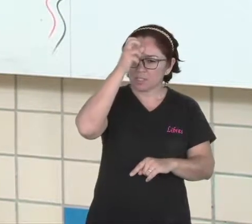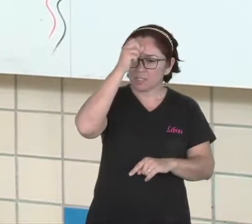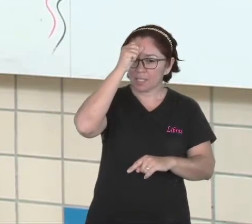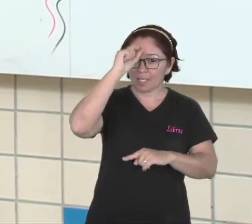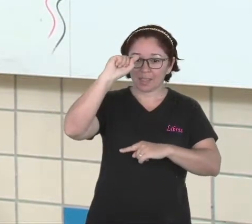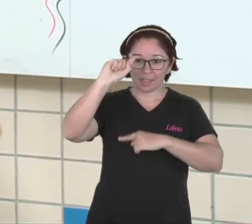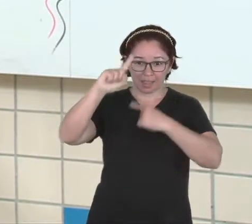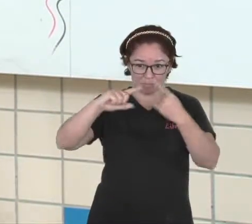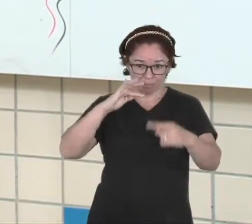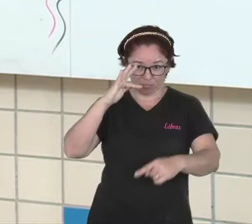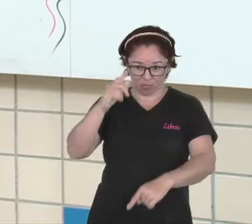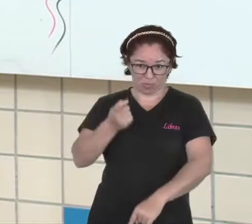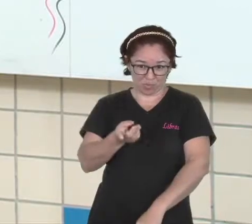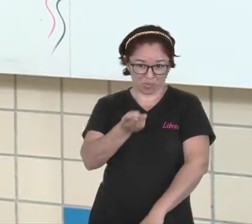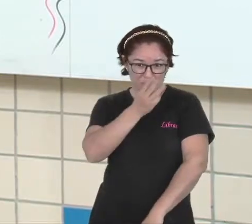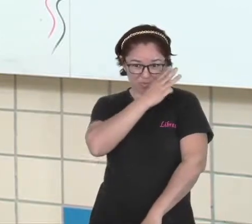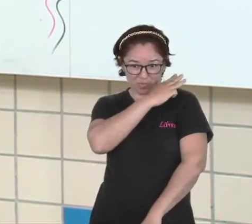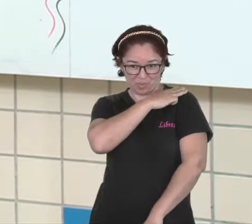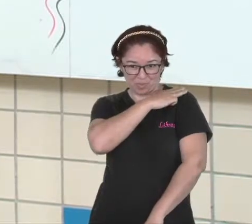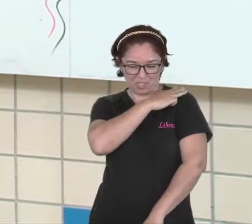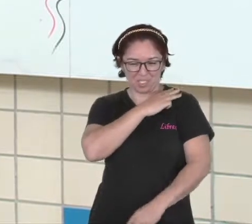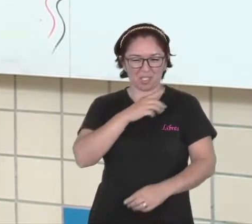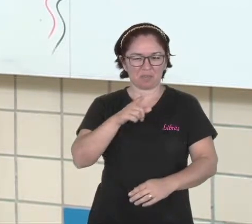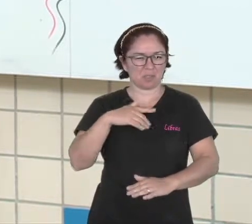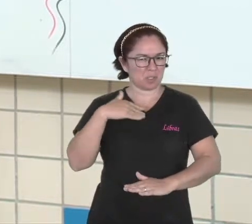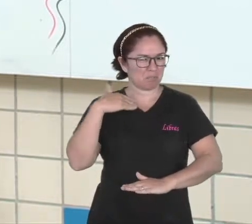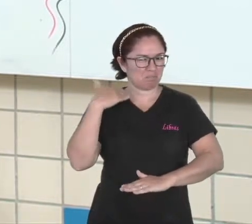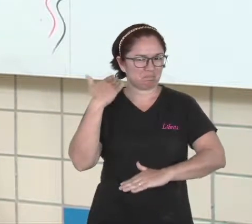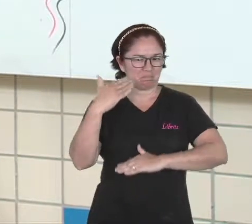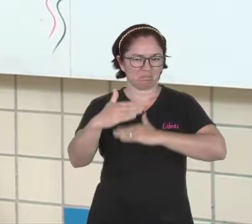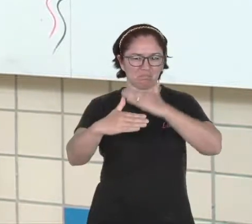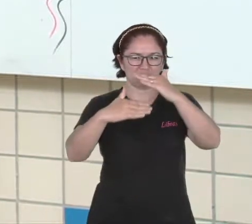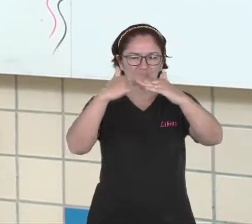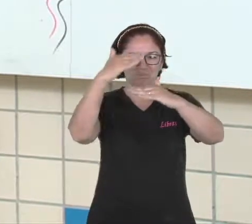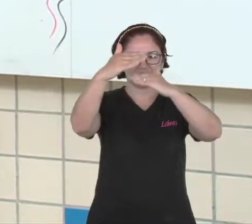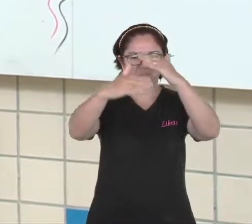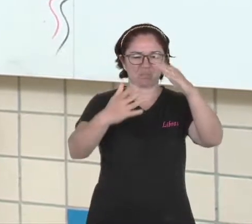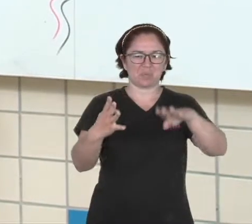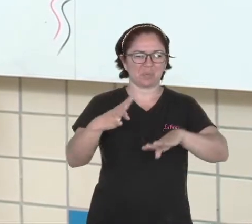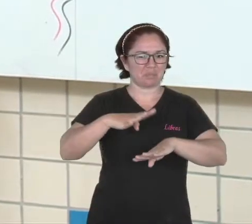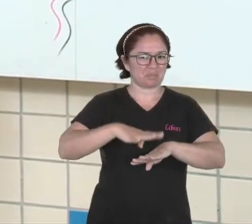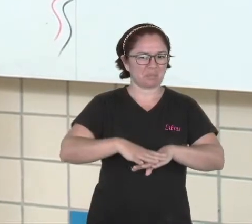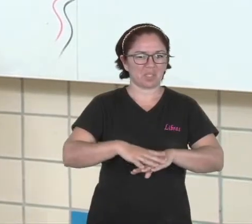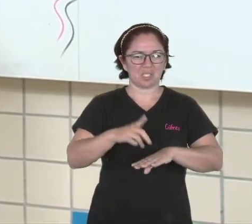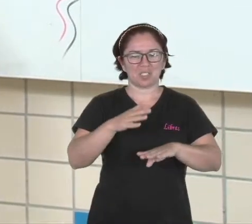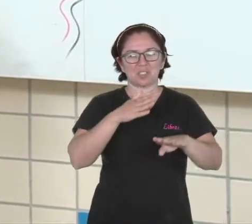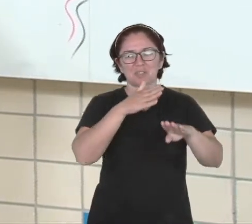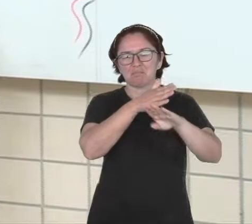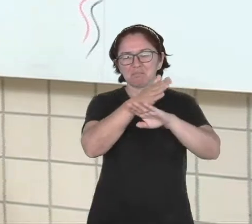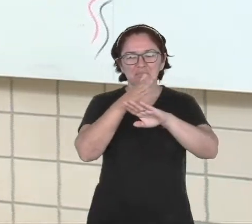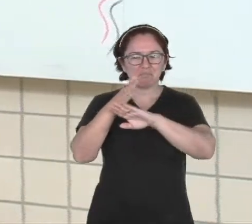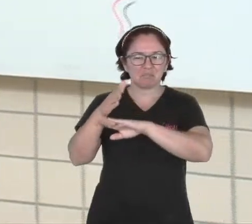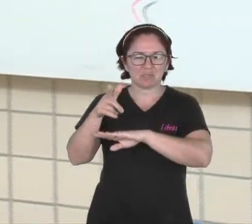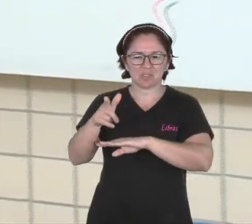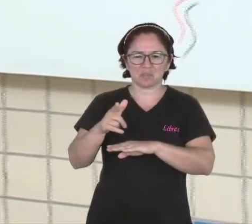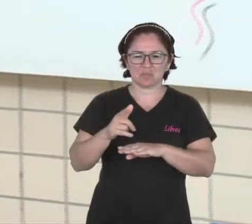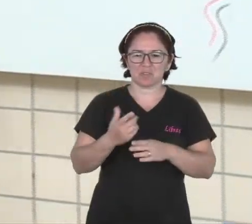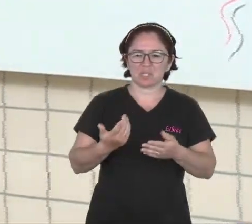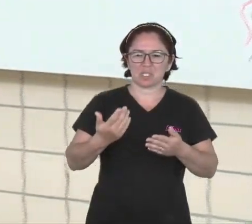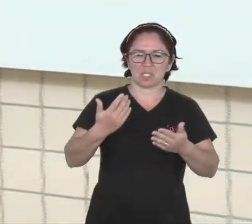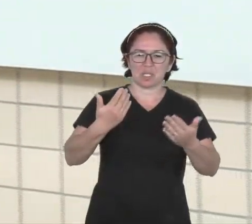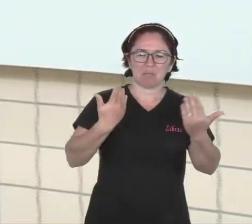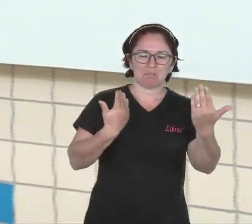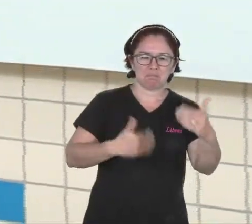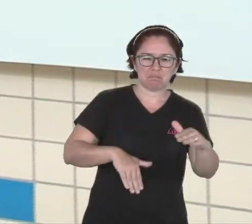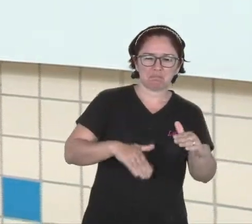possam deslanchar na matemática e serem os melhores onde quer que vocês forem para o ensino médio. Vamos lá então?